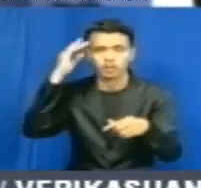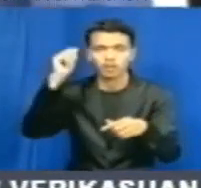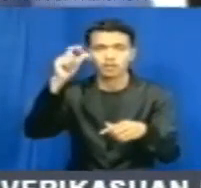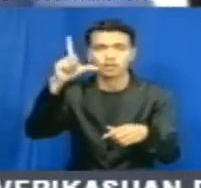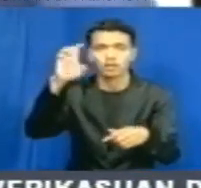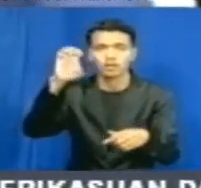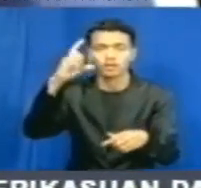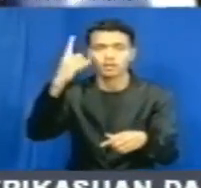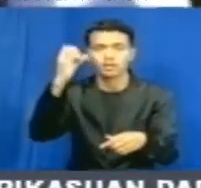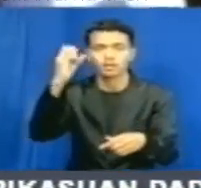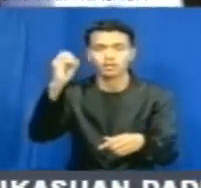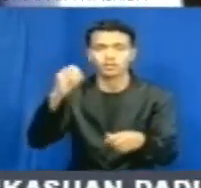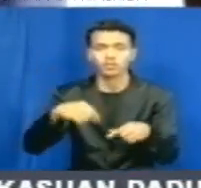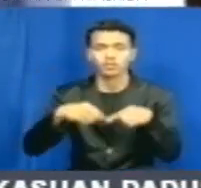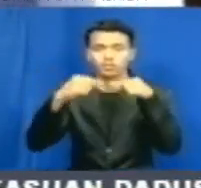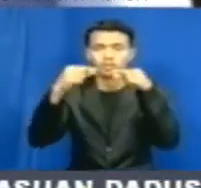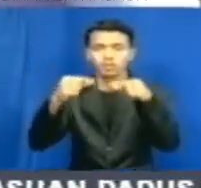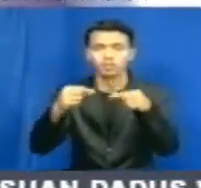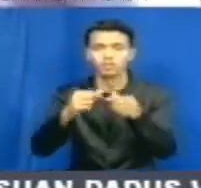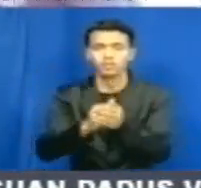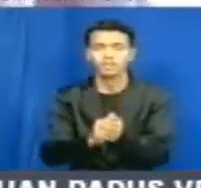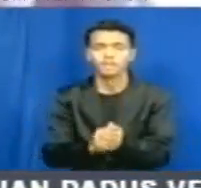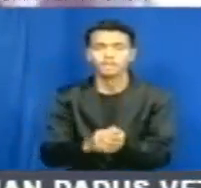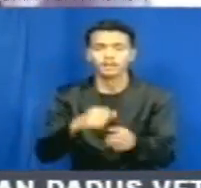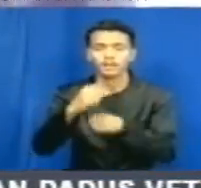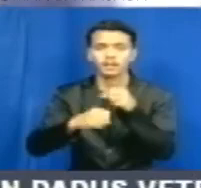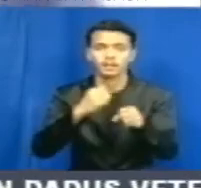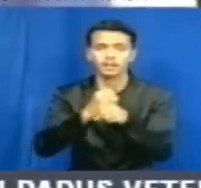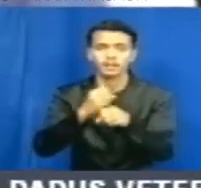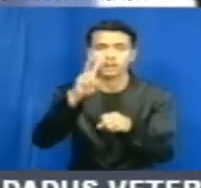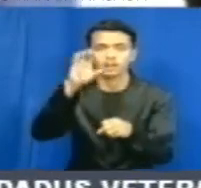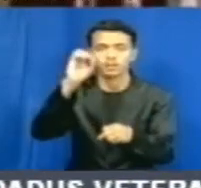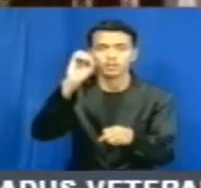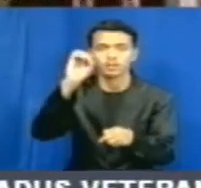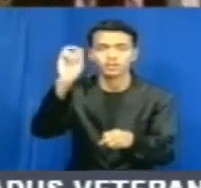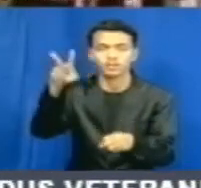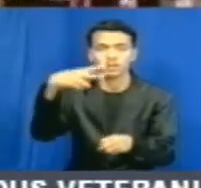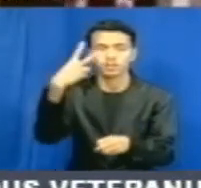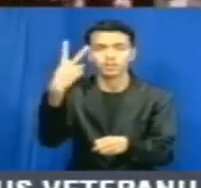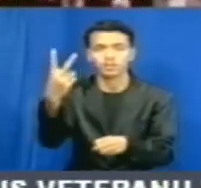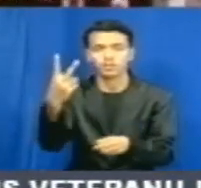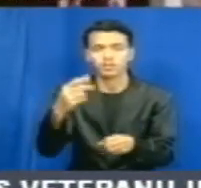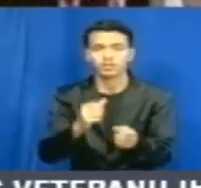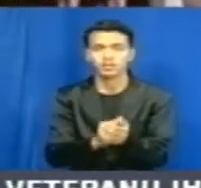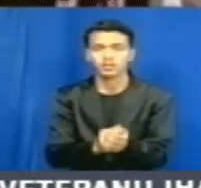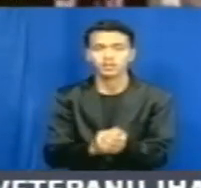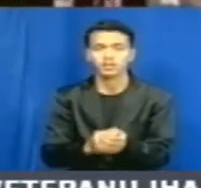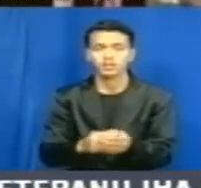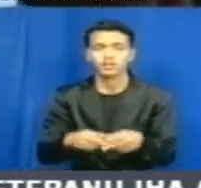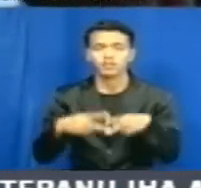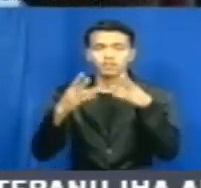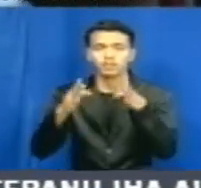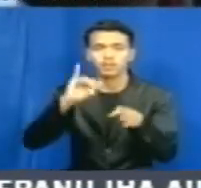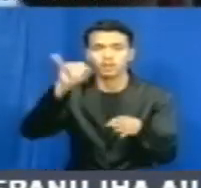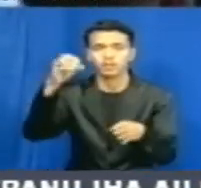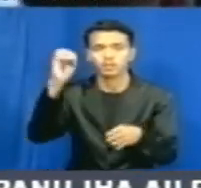Silva Ramahana, ho Orden Colar Nicolau Lobato e retina Rijon Rua San Oloresin Rua. Enquanto saudoso João Xavier